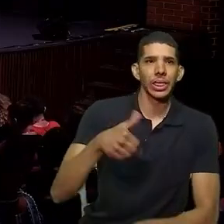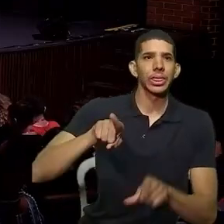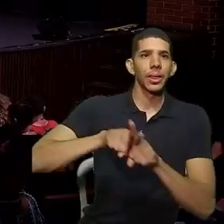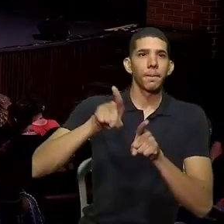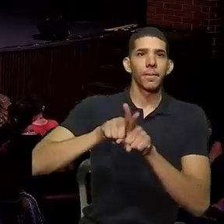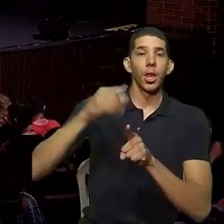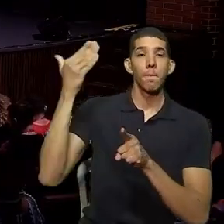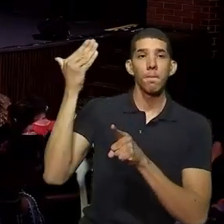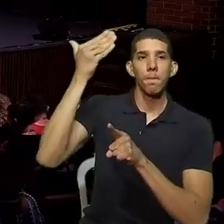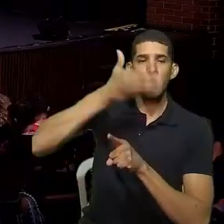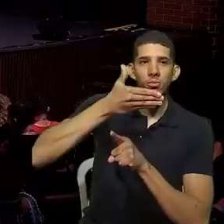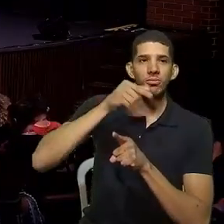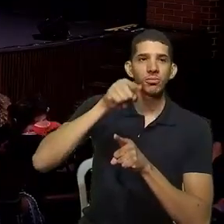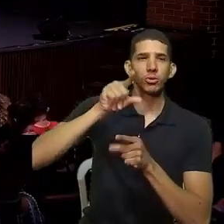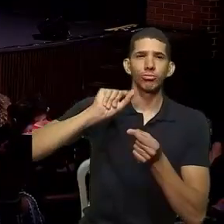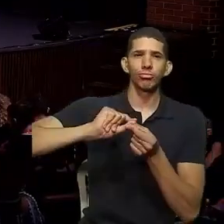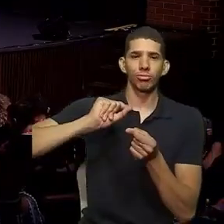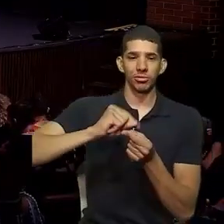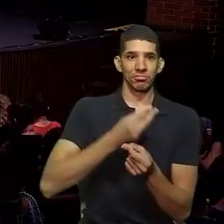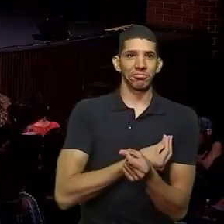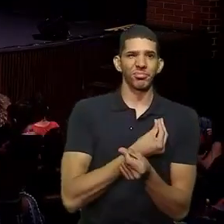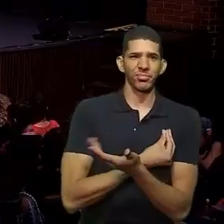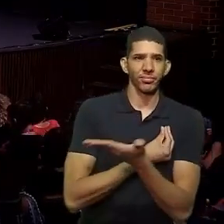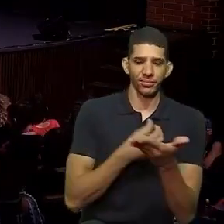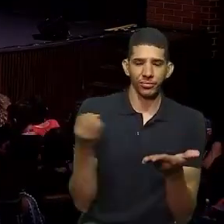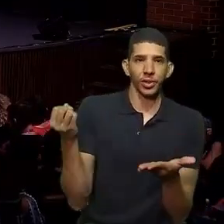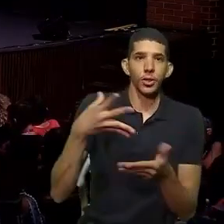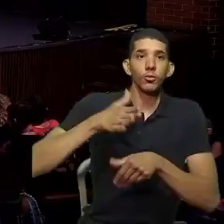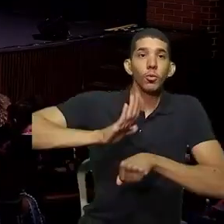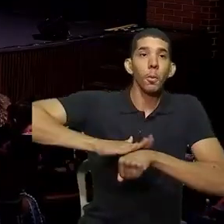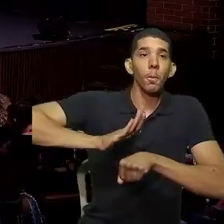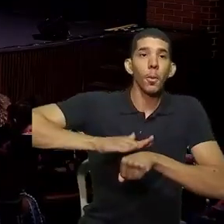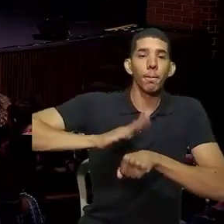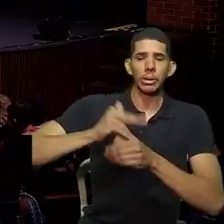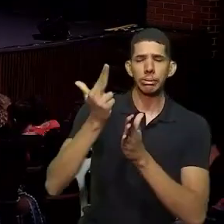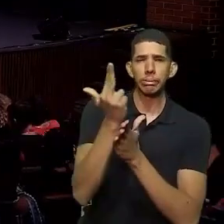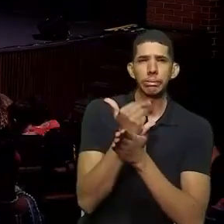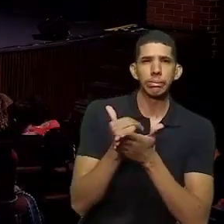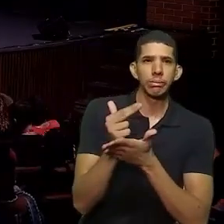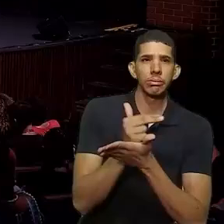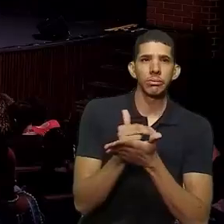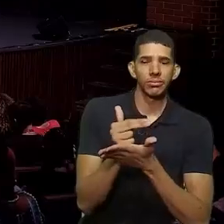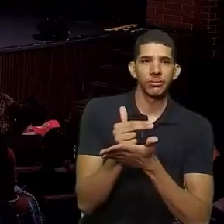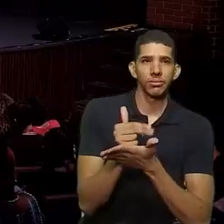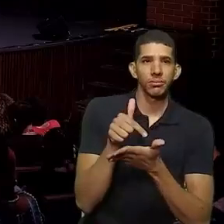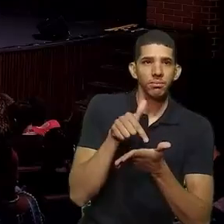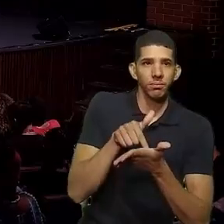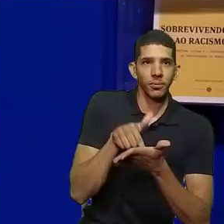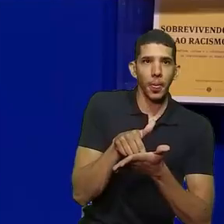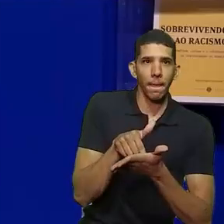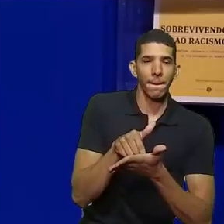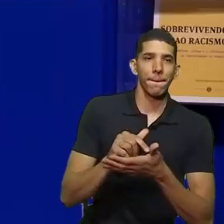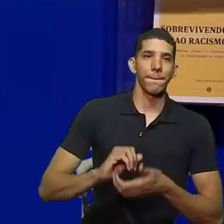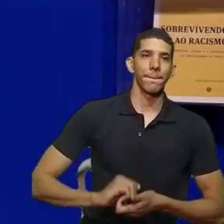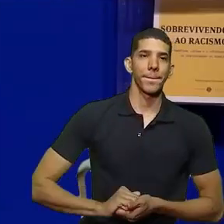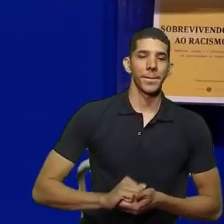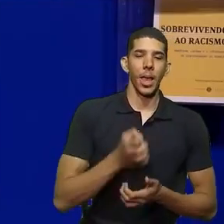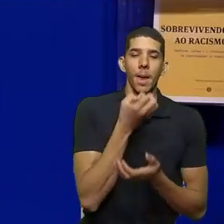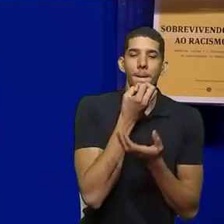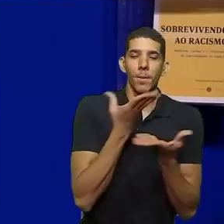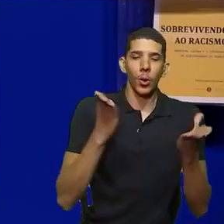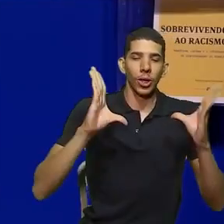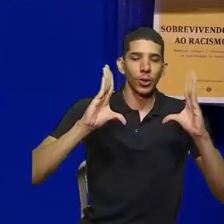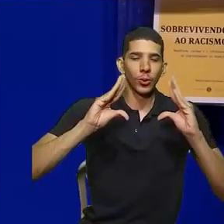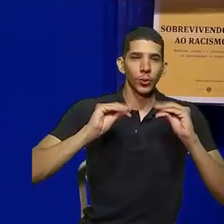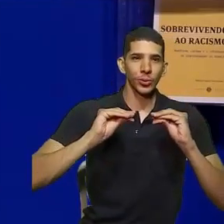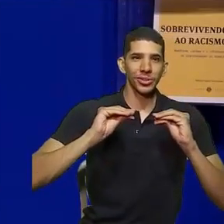testemunhar e fazer parte desse novo tempo que se desenha? Maravilha, Luana. Boa noite. Boa noite. É uma